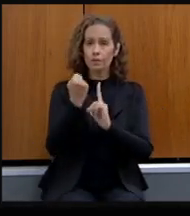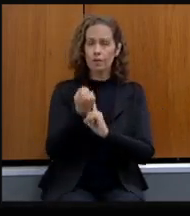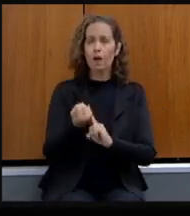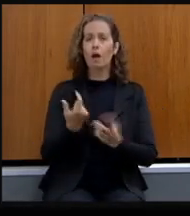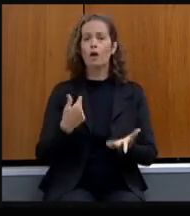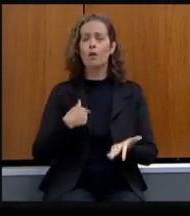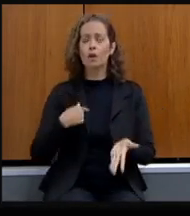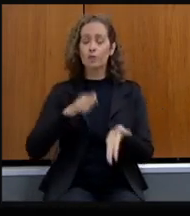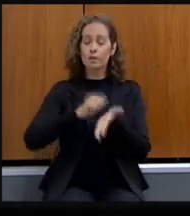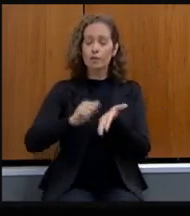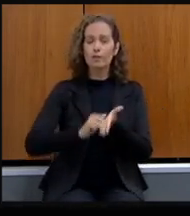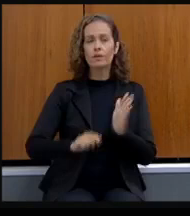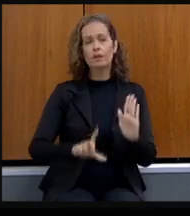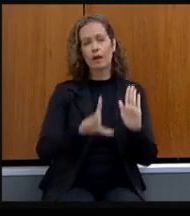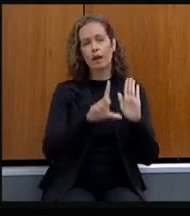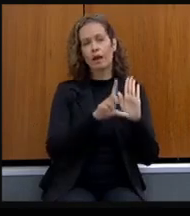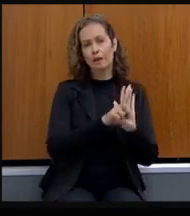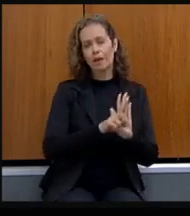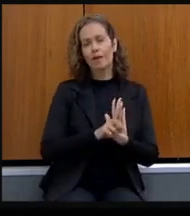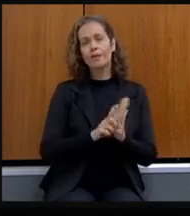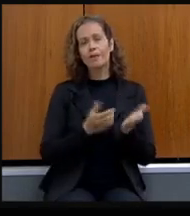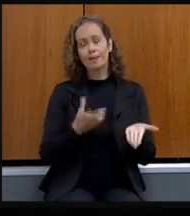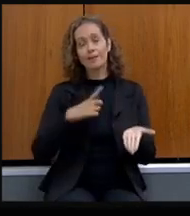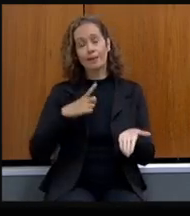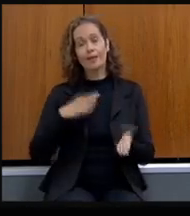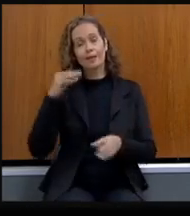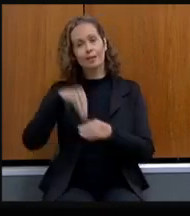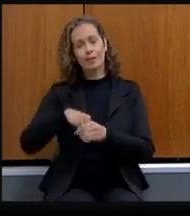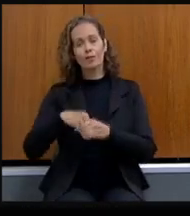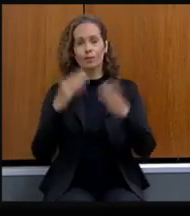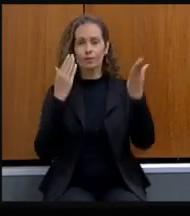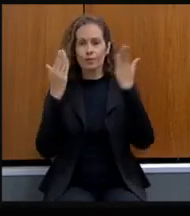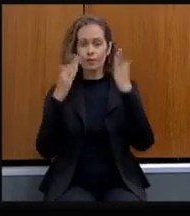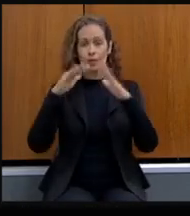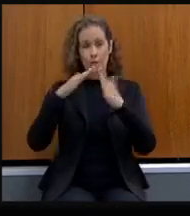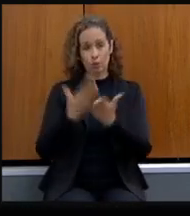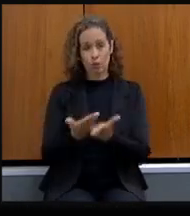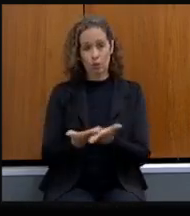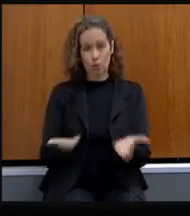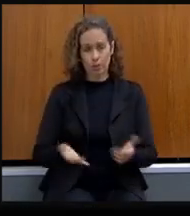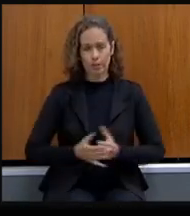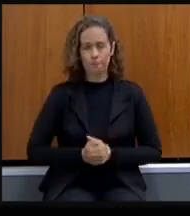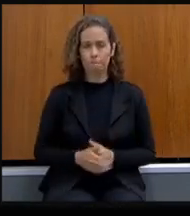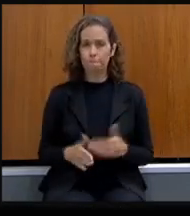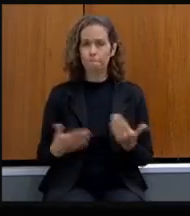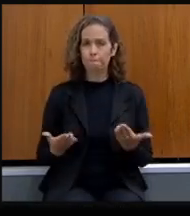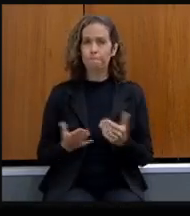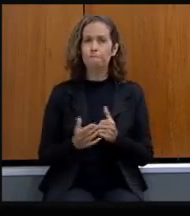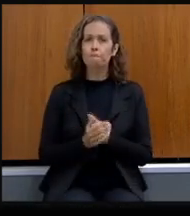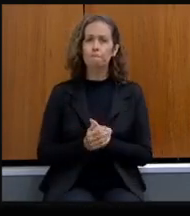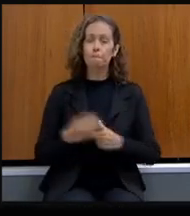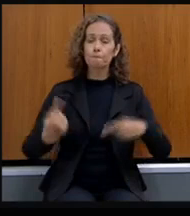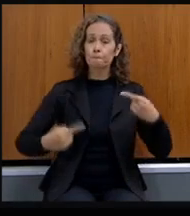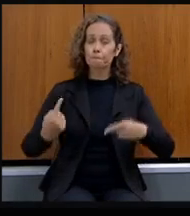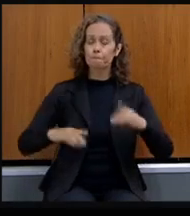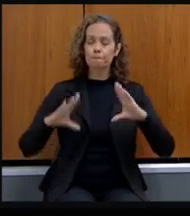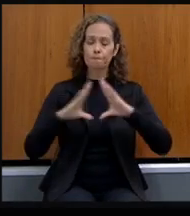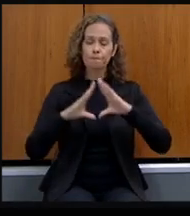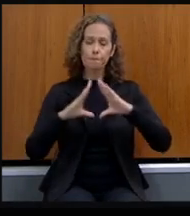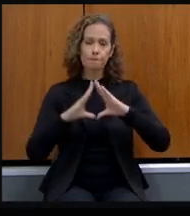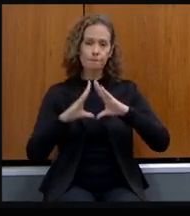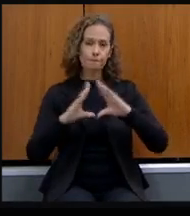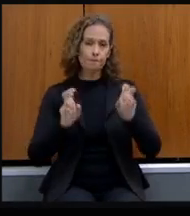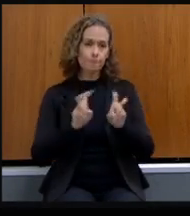atualizada com um projeto de lei em tramitação na Assembleia sendo debatido a produção é de educação a respeito